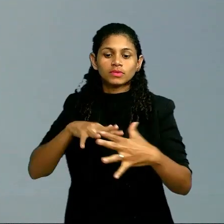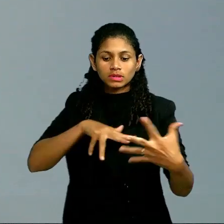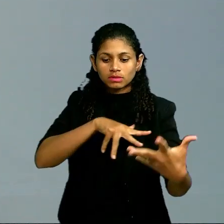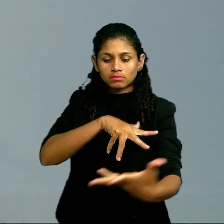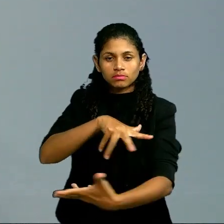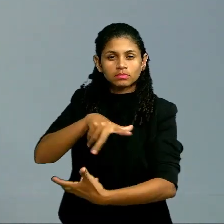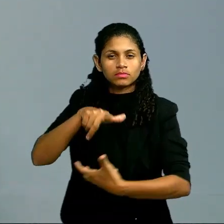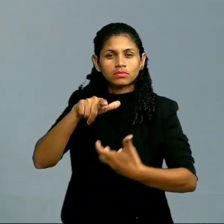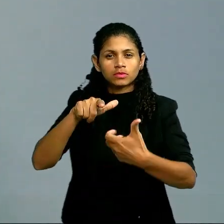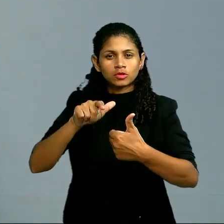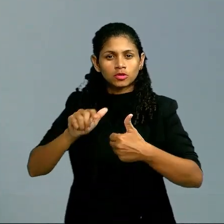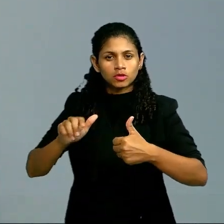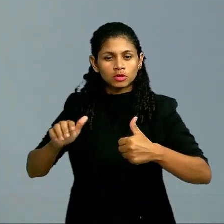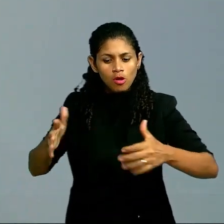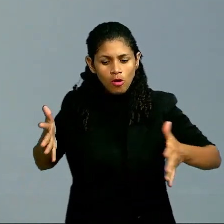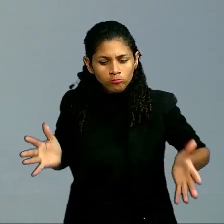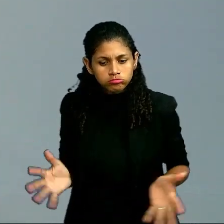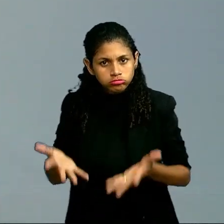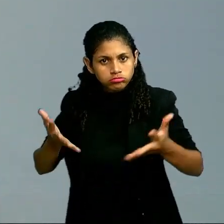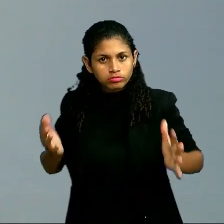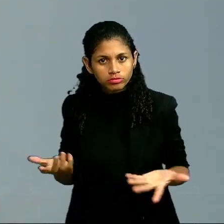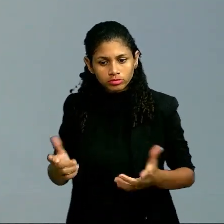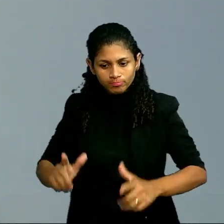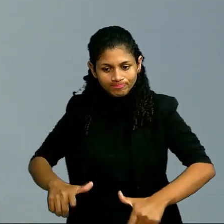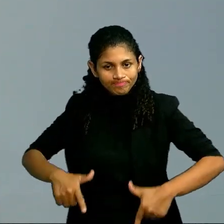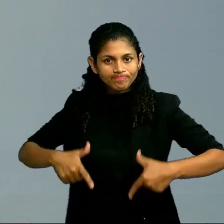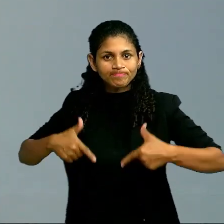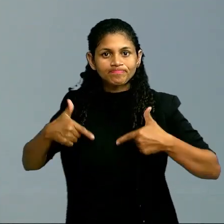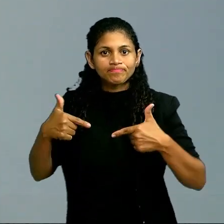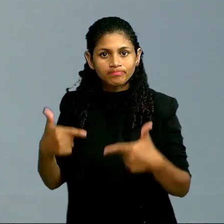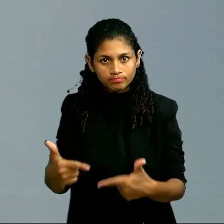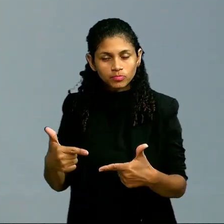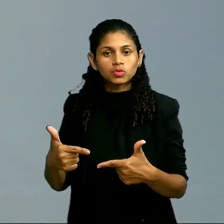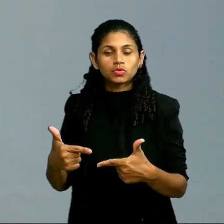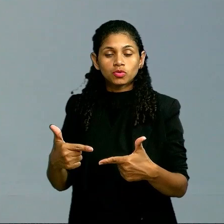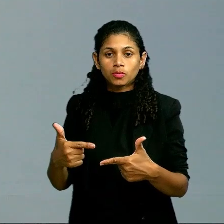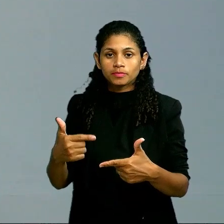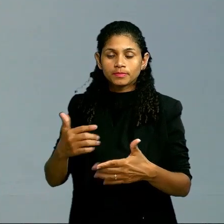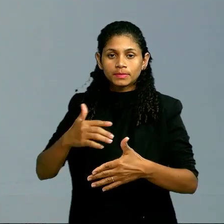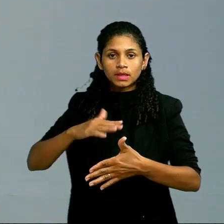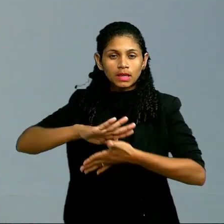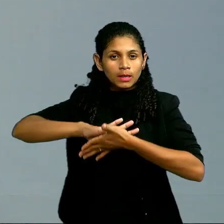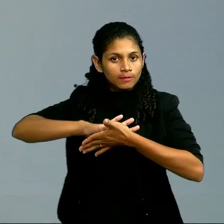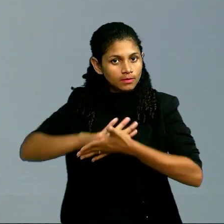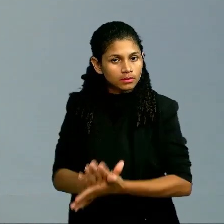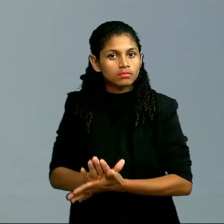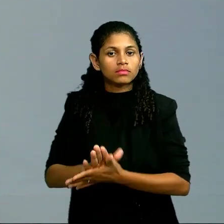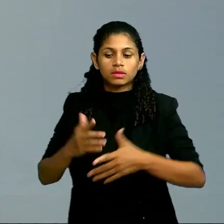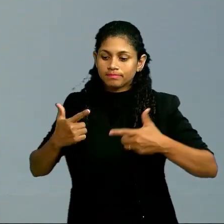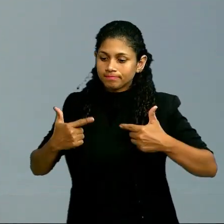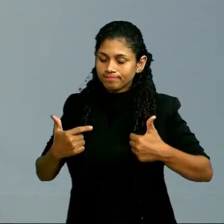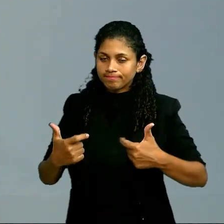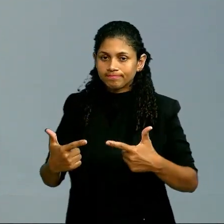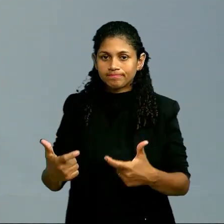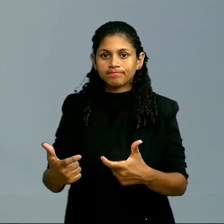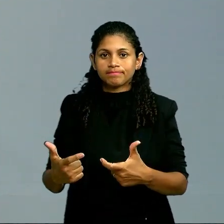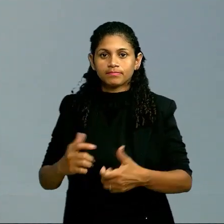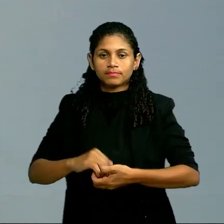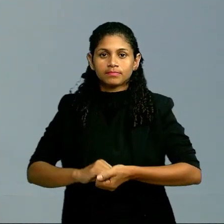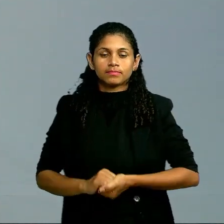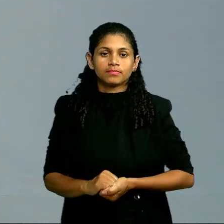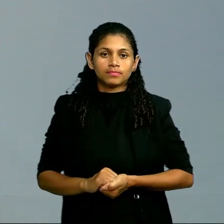Né? E para manter ali a sua imagem, ou para não piorar a situação, os Estados Unidos acabam, então, se retirando do